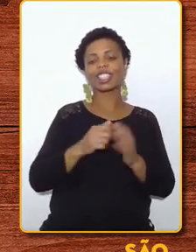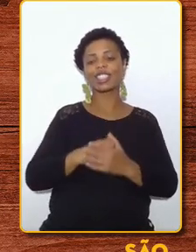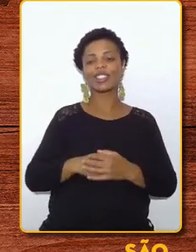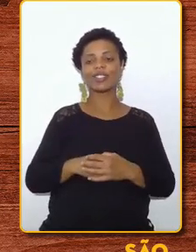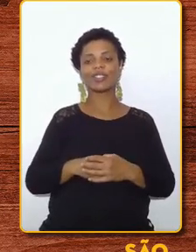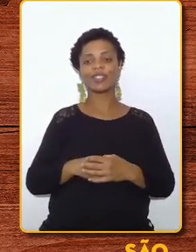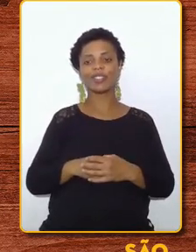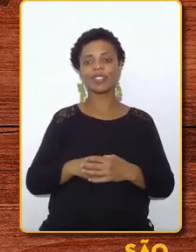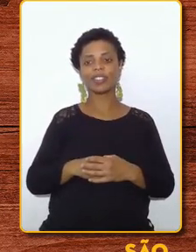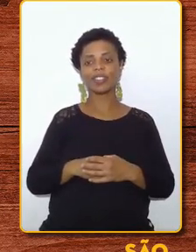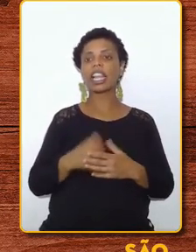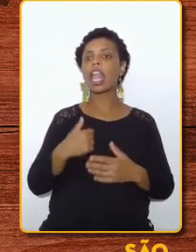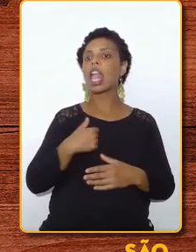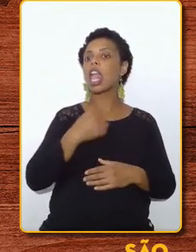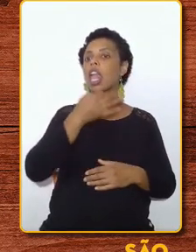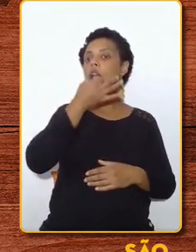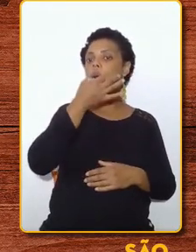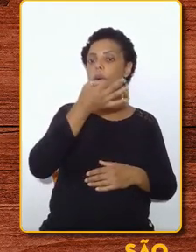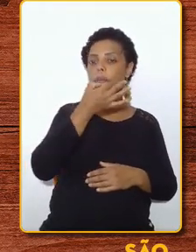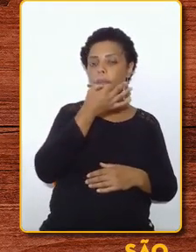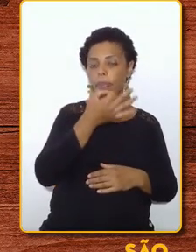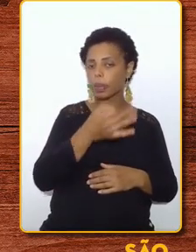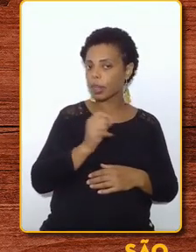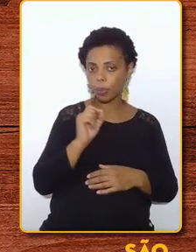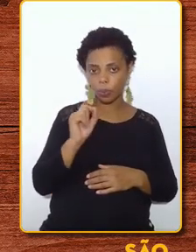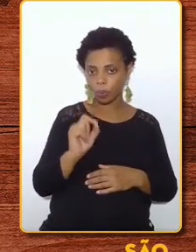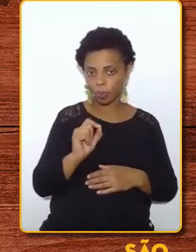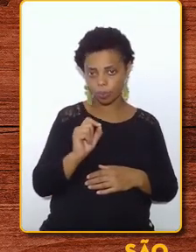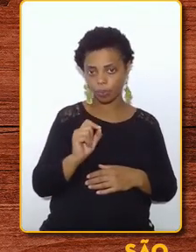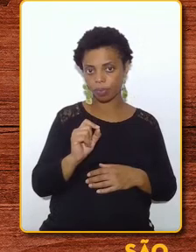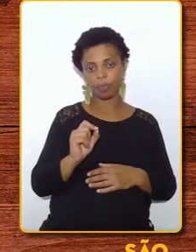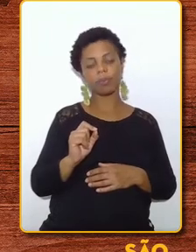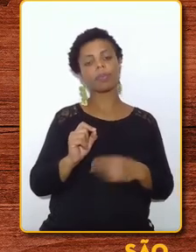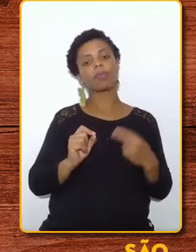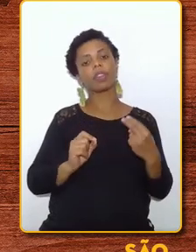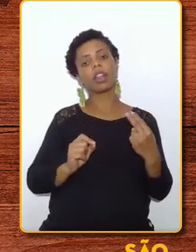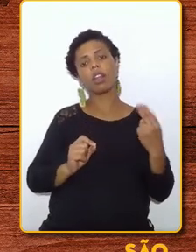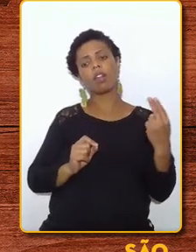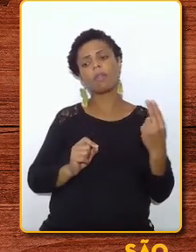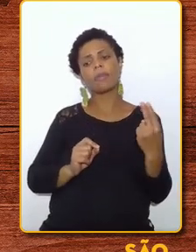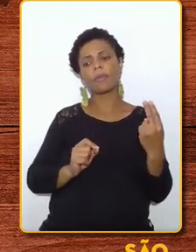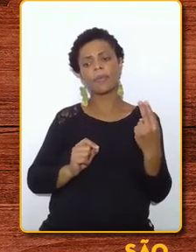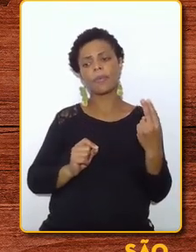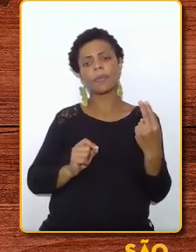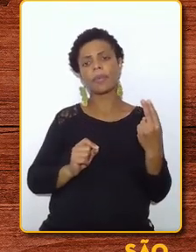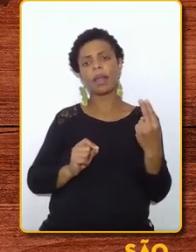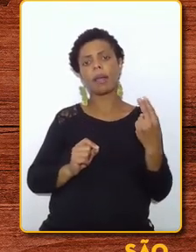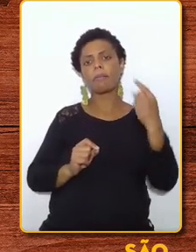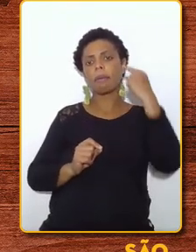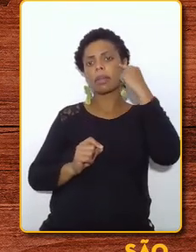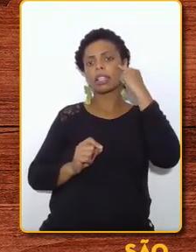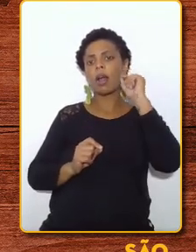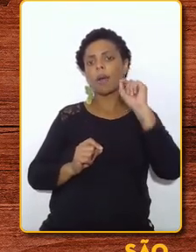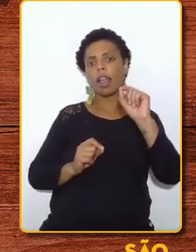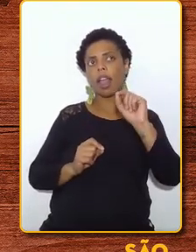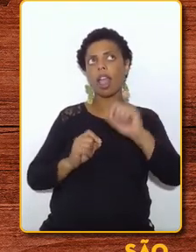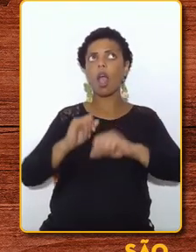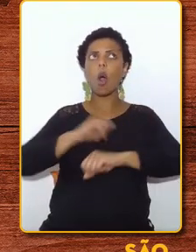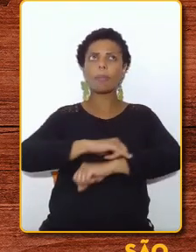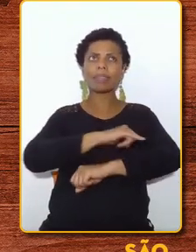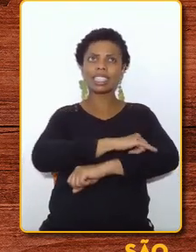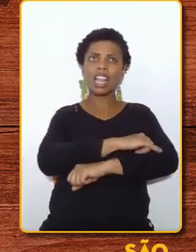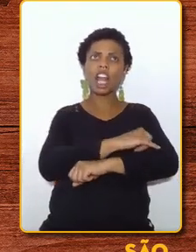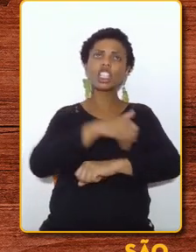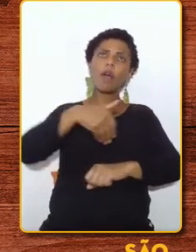Eu acho que não dá para dizer que a obesidade é uma fome oculta. O que dá